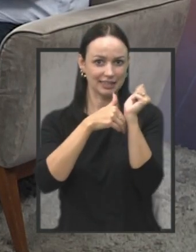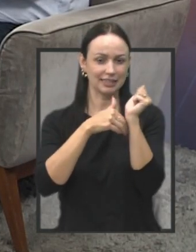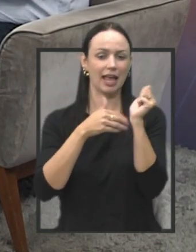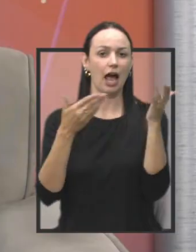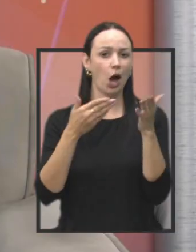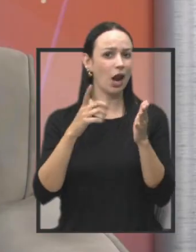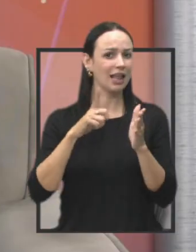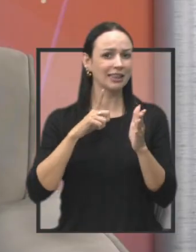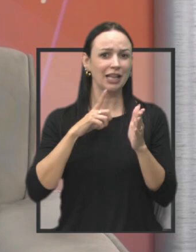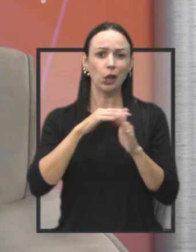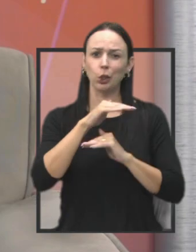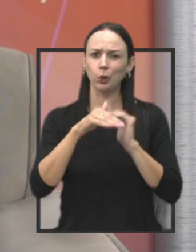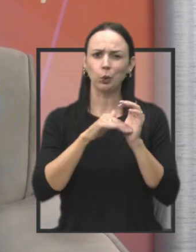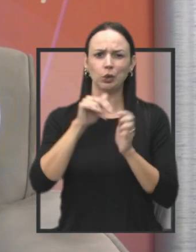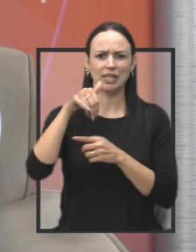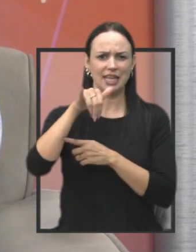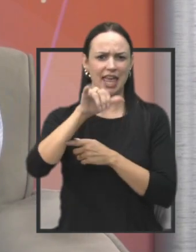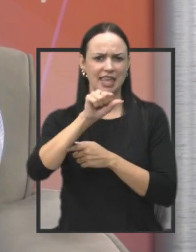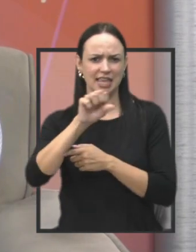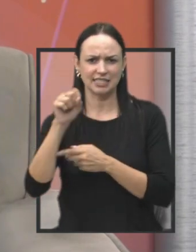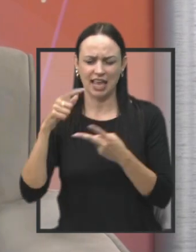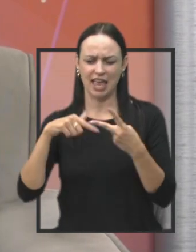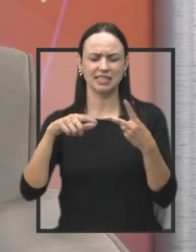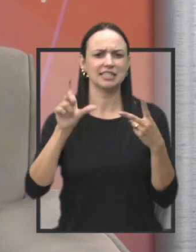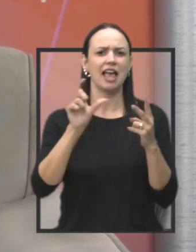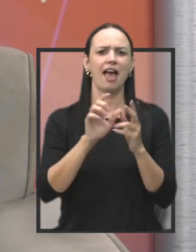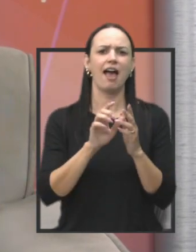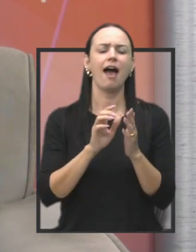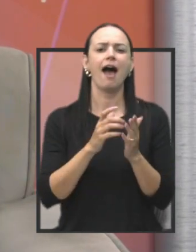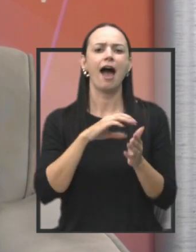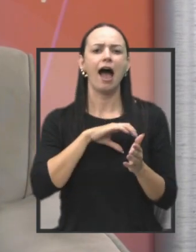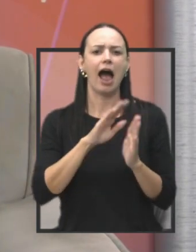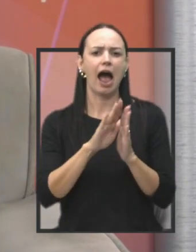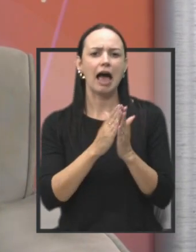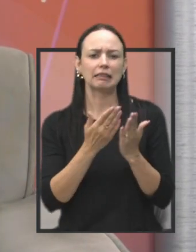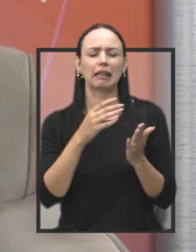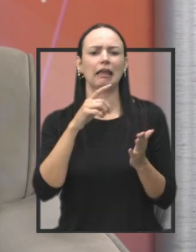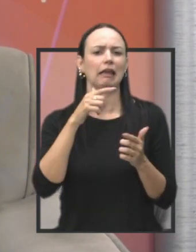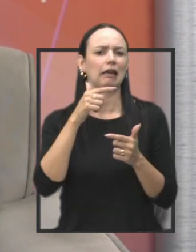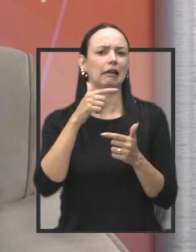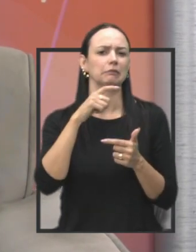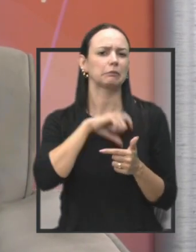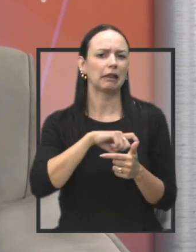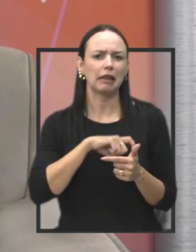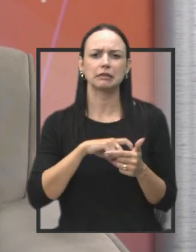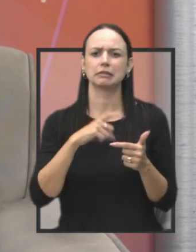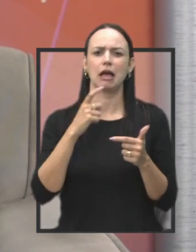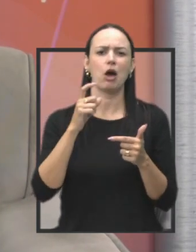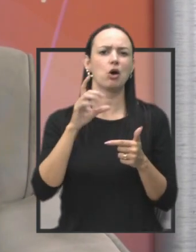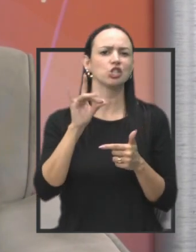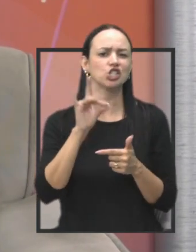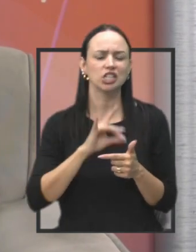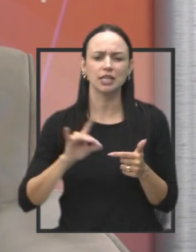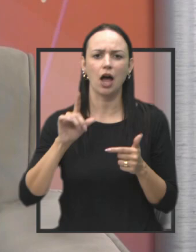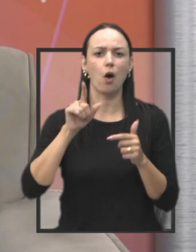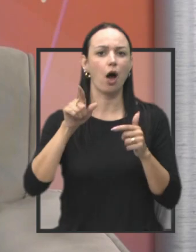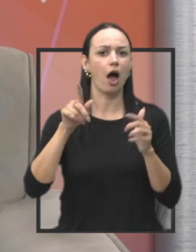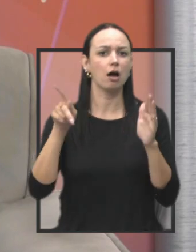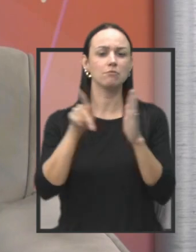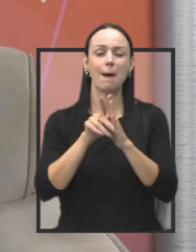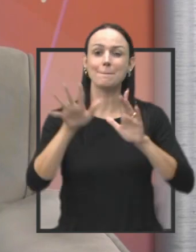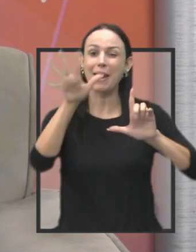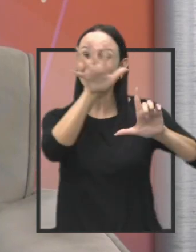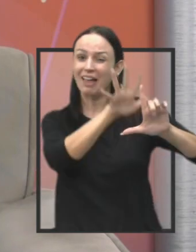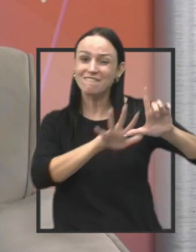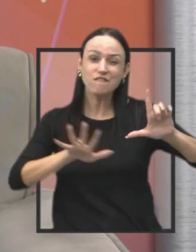tudo. Para o meu INSS, carteira digital de trabalho, carteira de habilitação, tudo. O GovBR é uma grande plataforma.